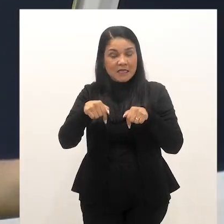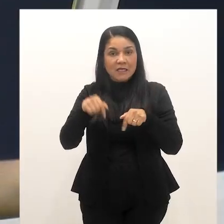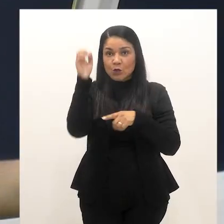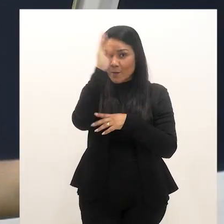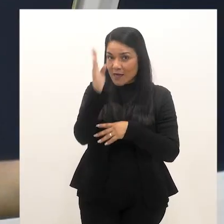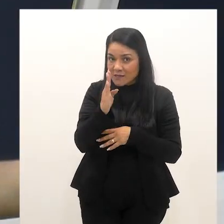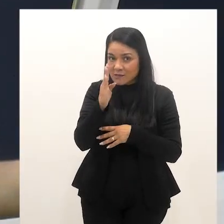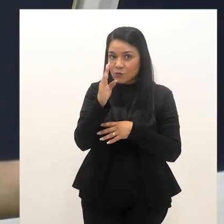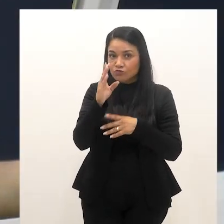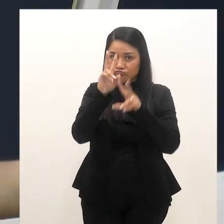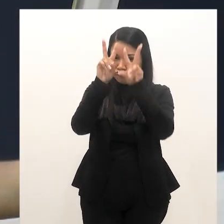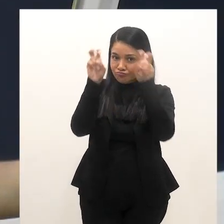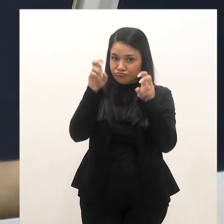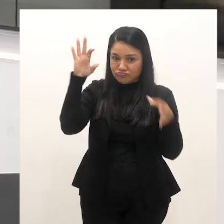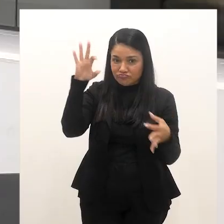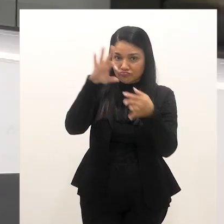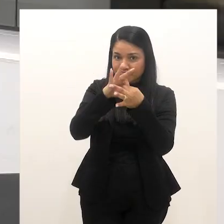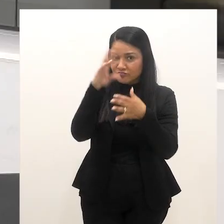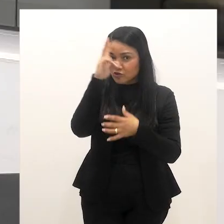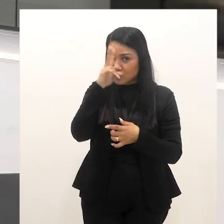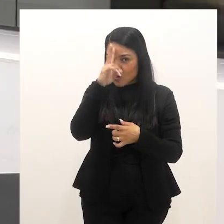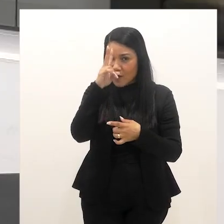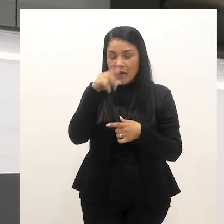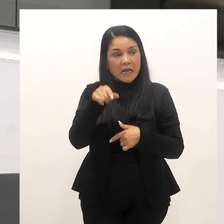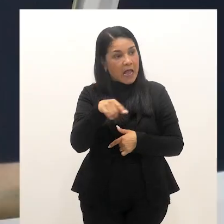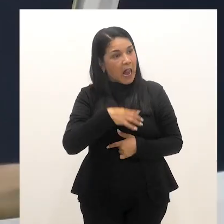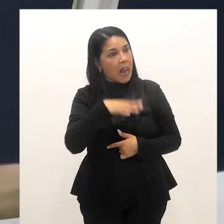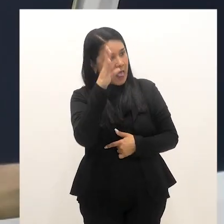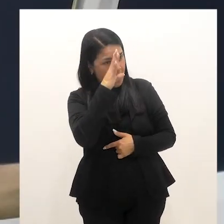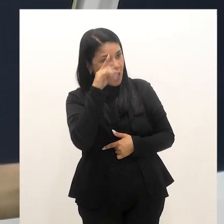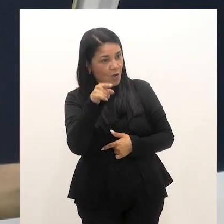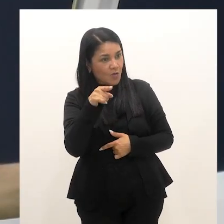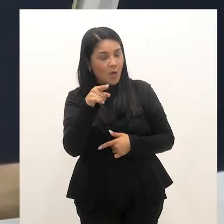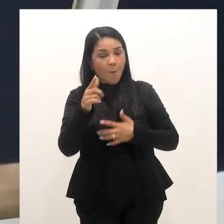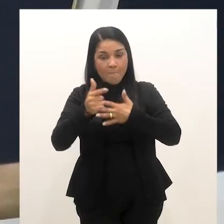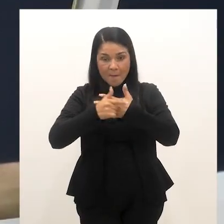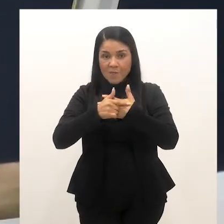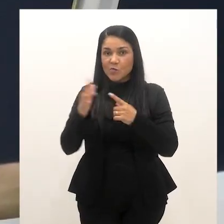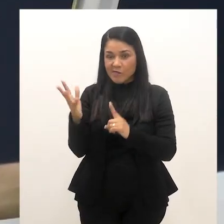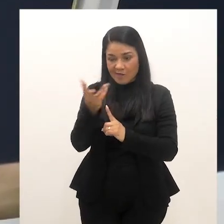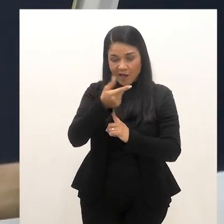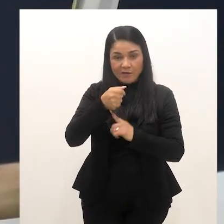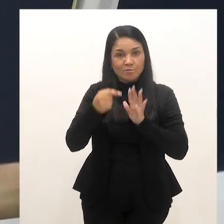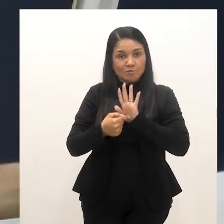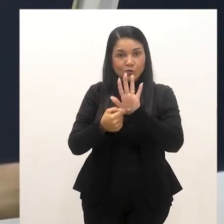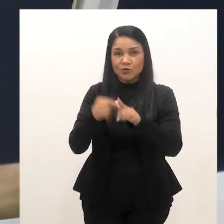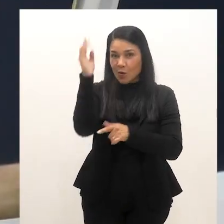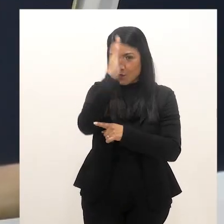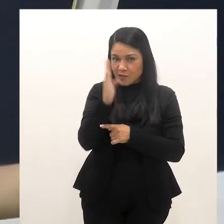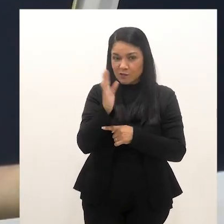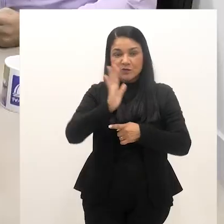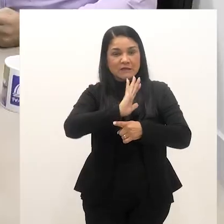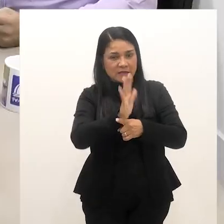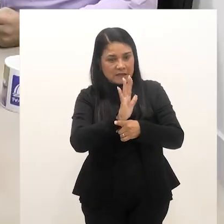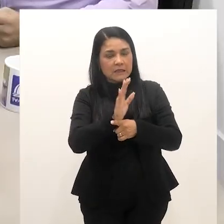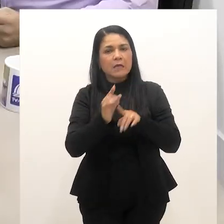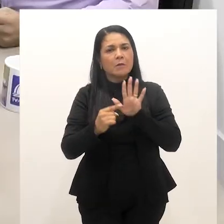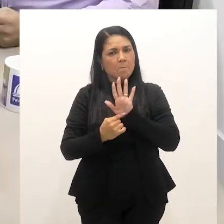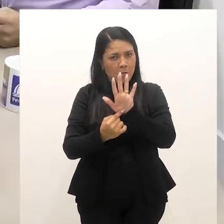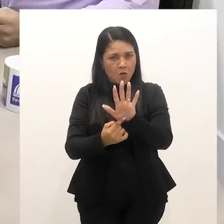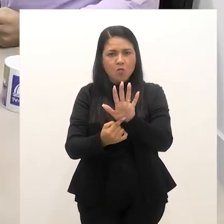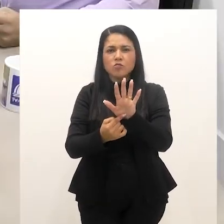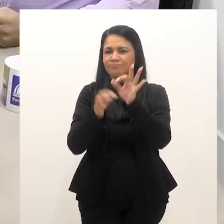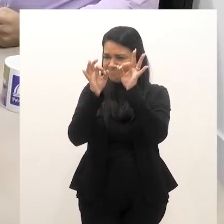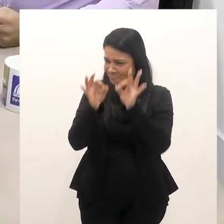Brasil? Olha que genial, que genial. Pois é um grande papel da arte, né? Mostrar o Brasil. O cinema está fazendo isso muito